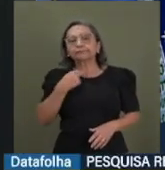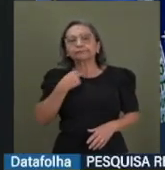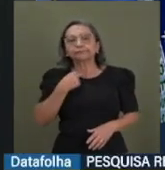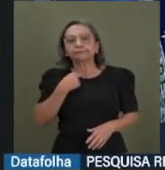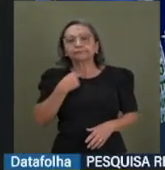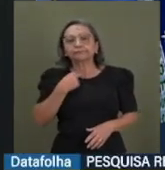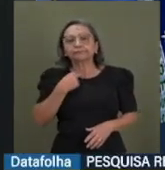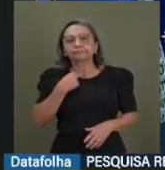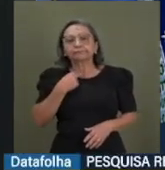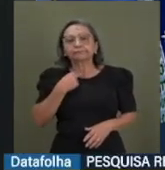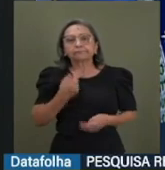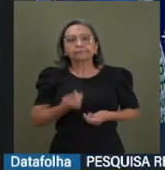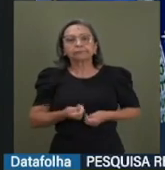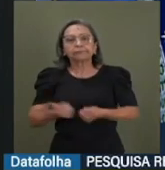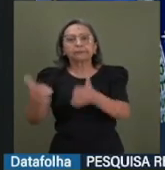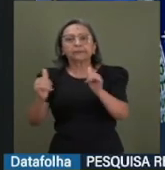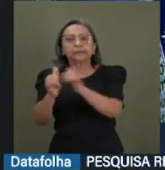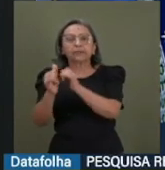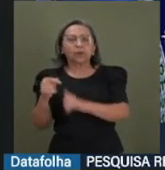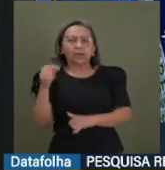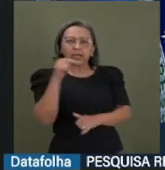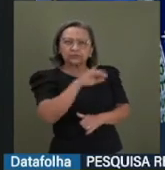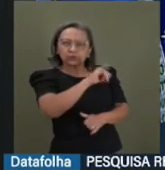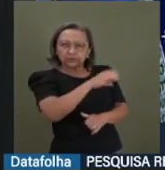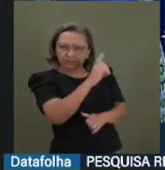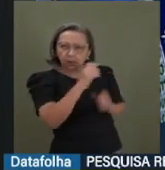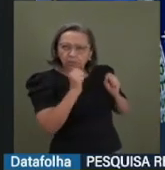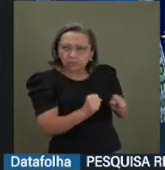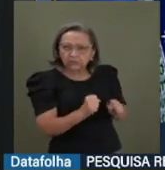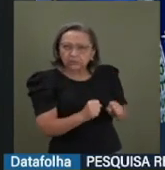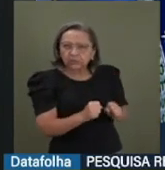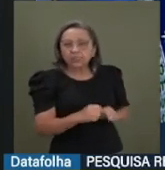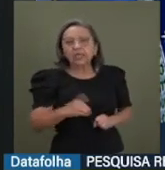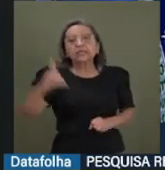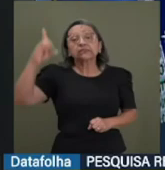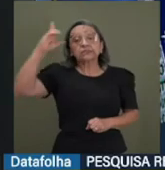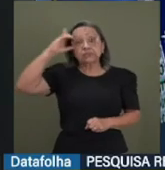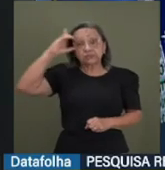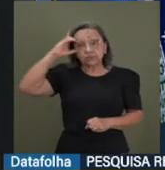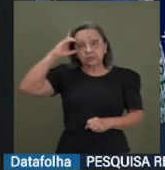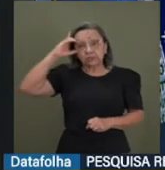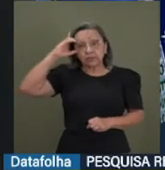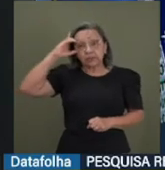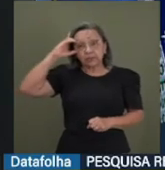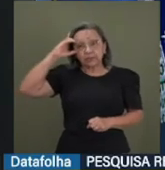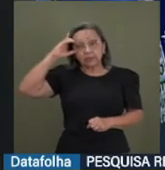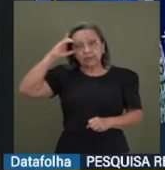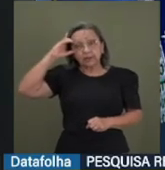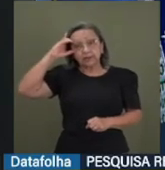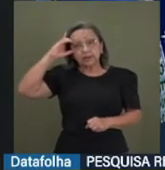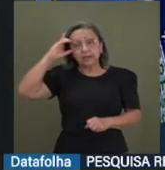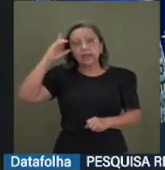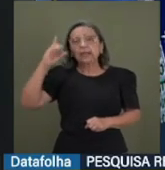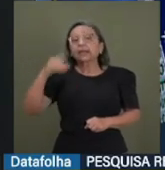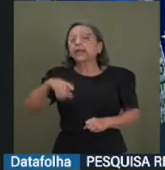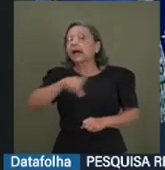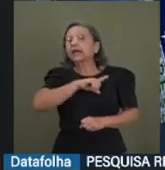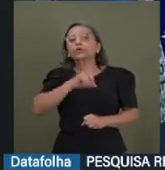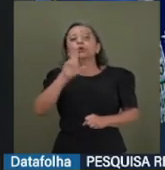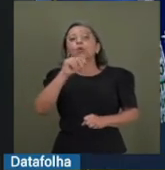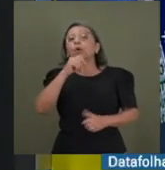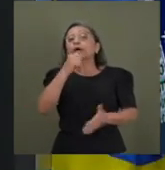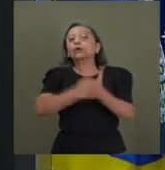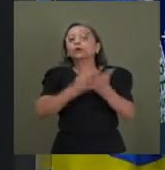receber anistia. Zé Disseu pôde. Dilma Rousseff, guerrilheira, que não lutava por